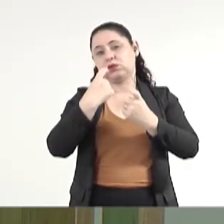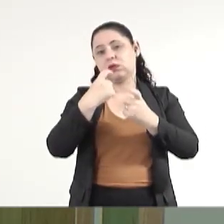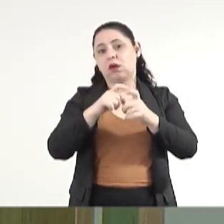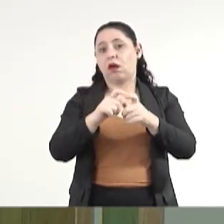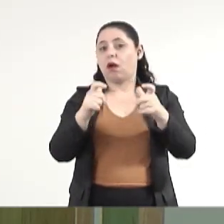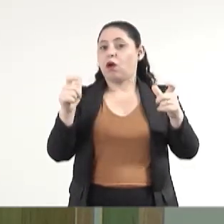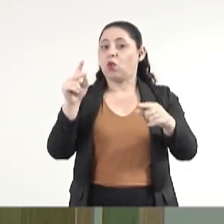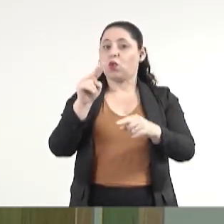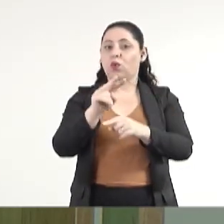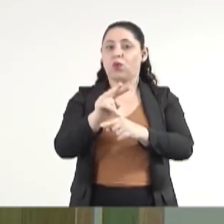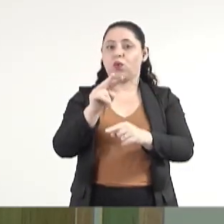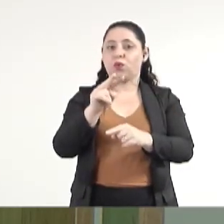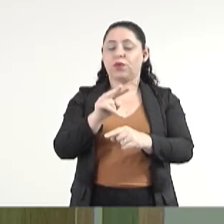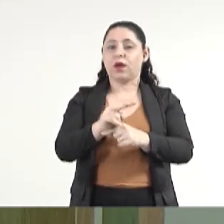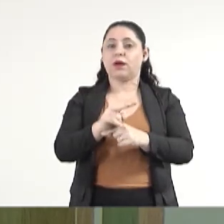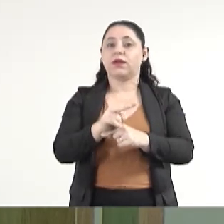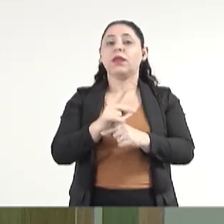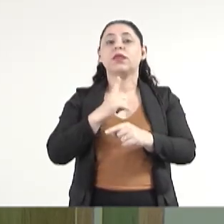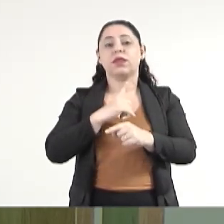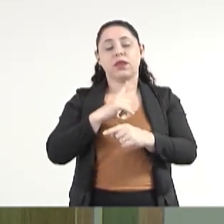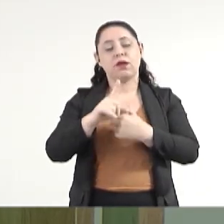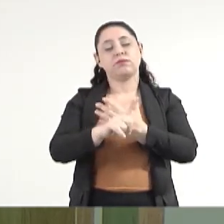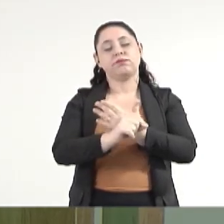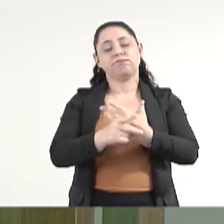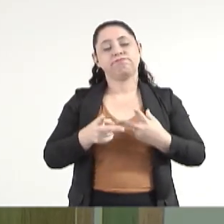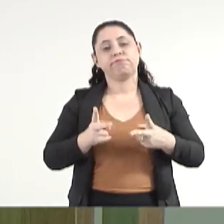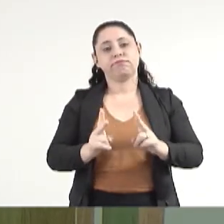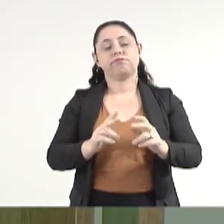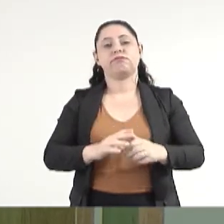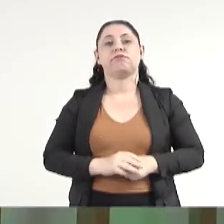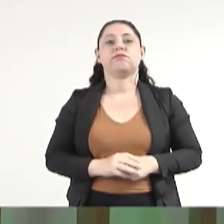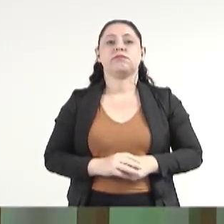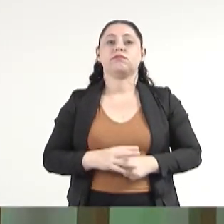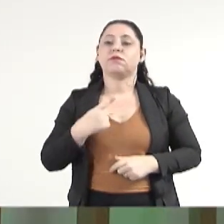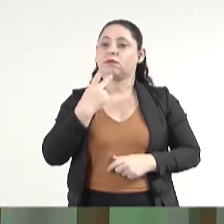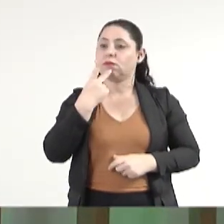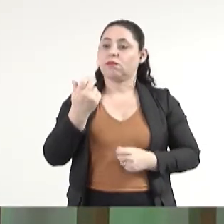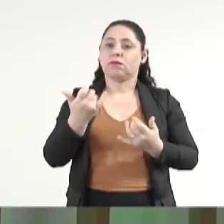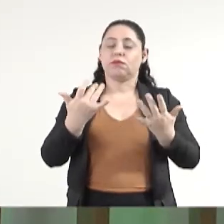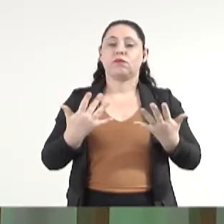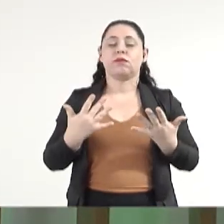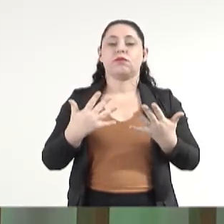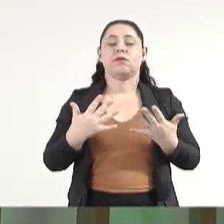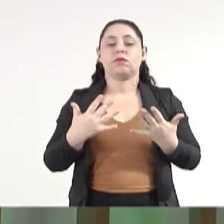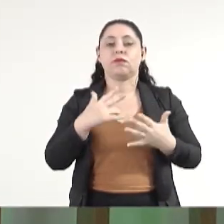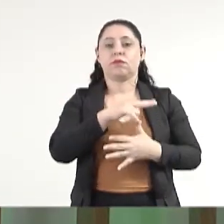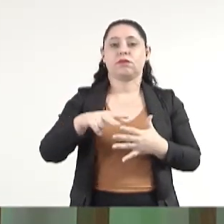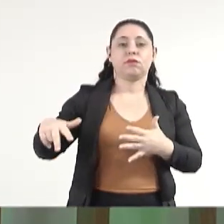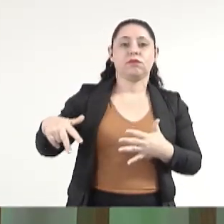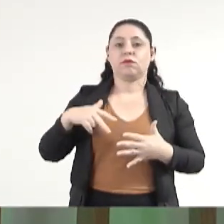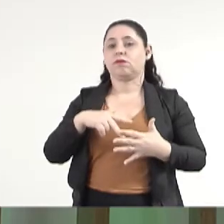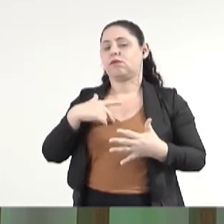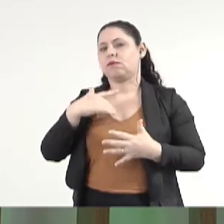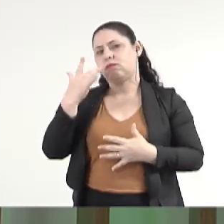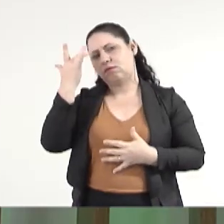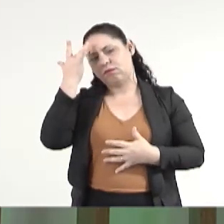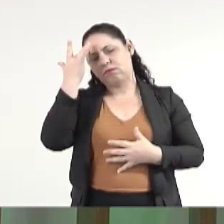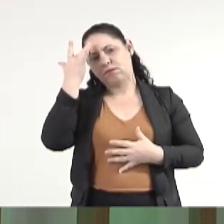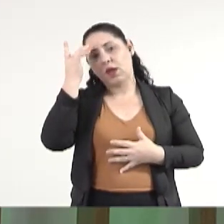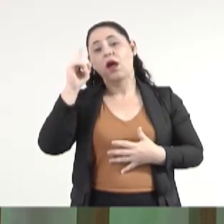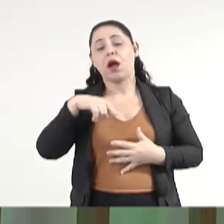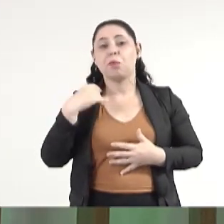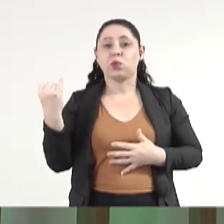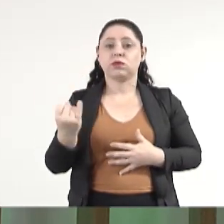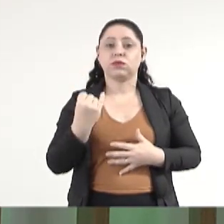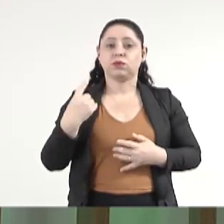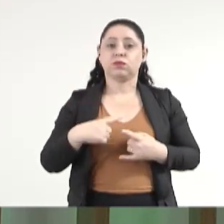muito grande em preservar e manter vivo o Pantanal. Na manifestação da senhora durante o grande expediente, achei assim,